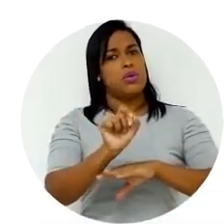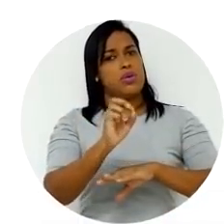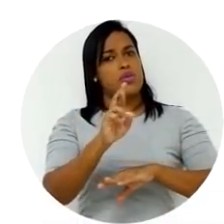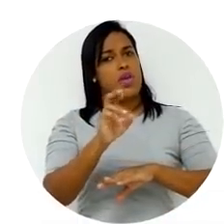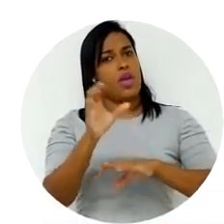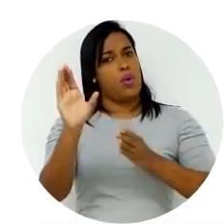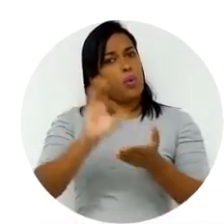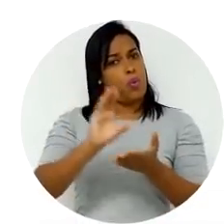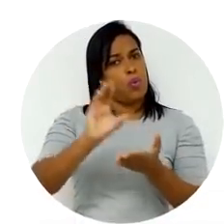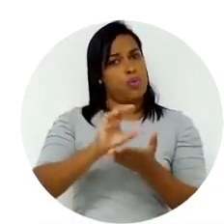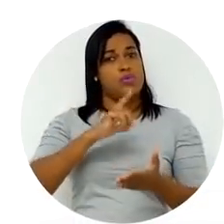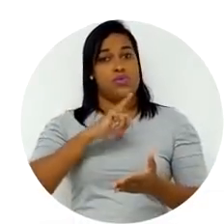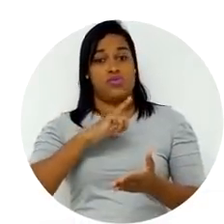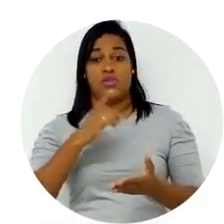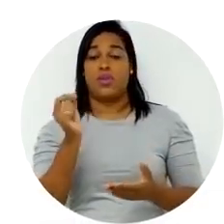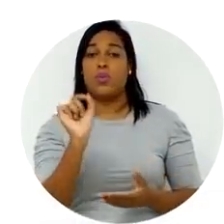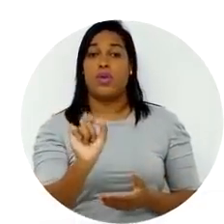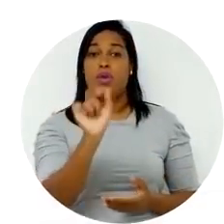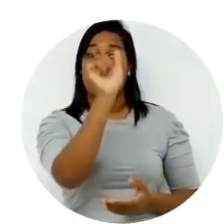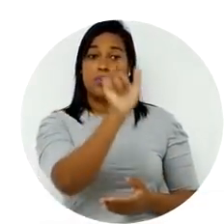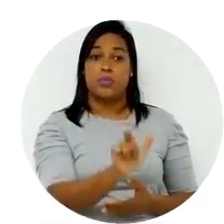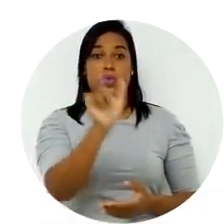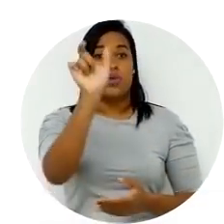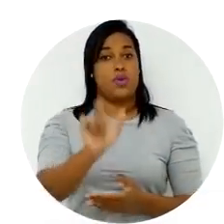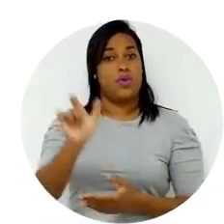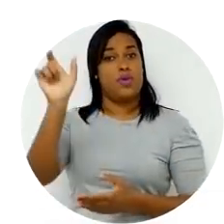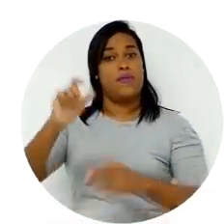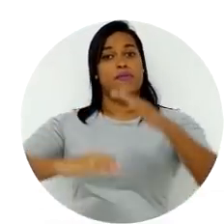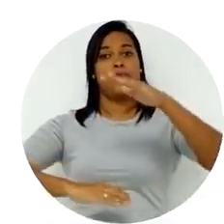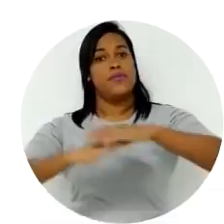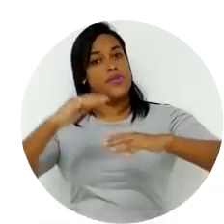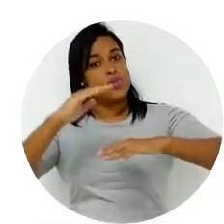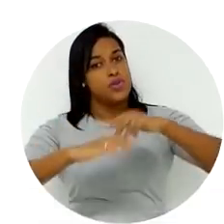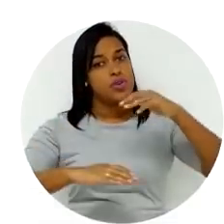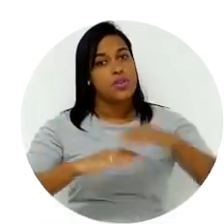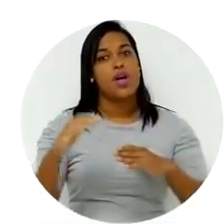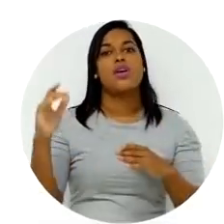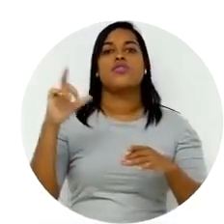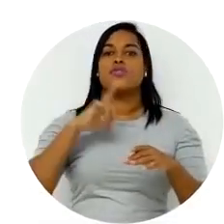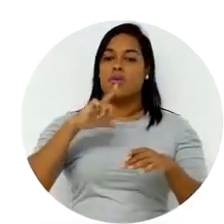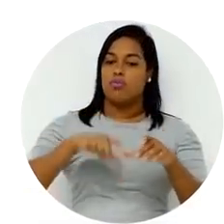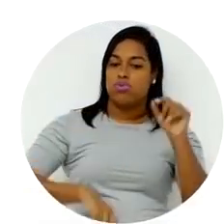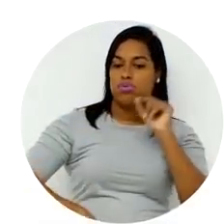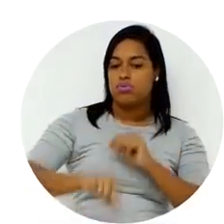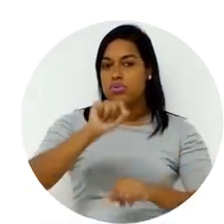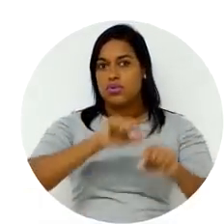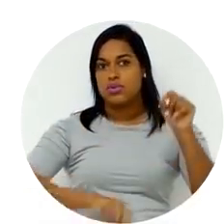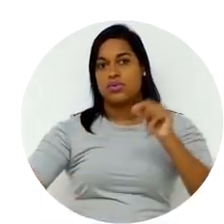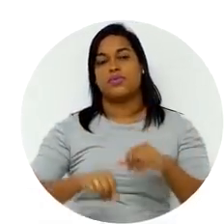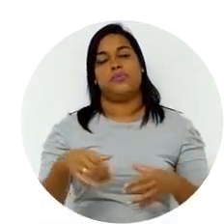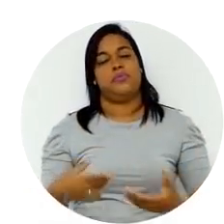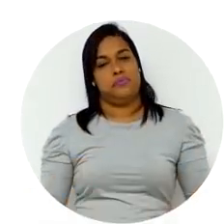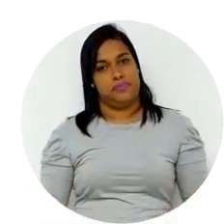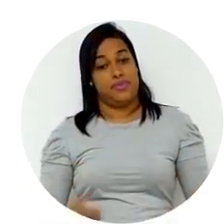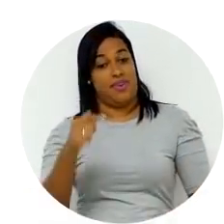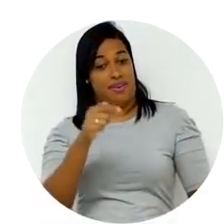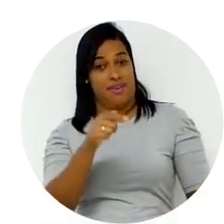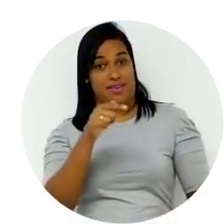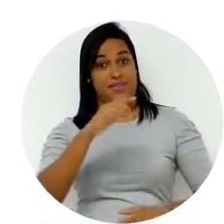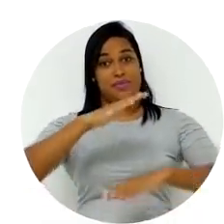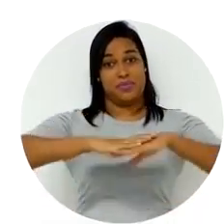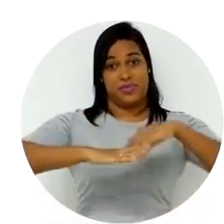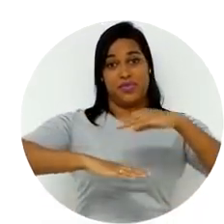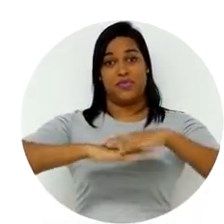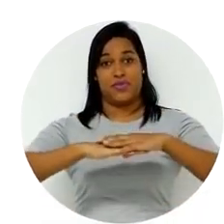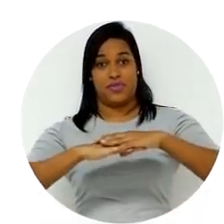os recursos, nós temos os candidatos que são encaminhados pelo processo de recrutamento. Esses